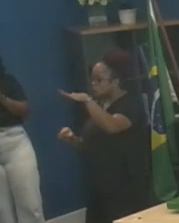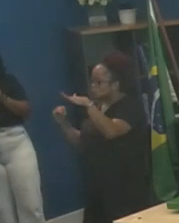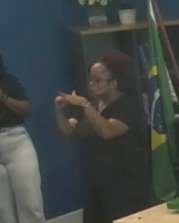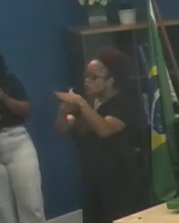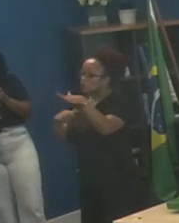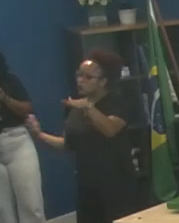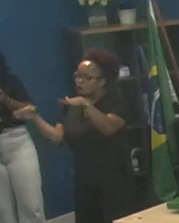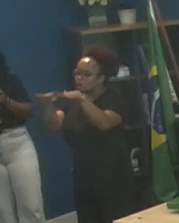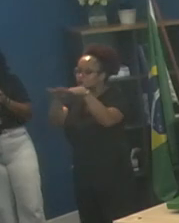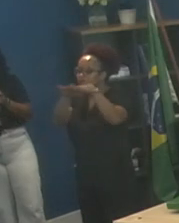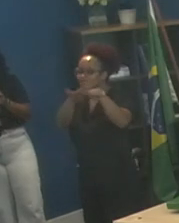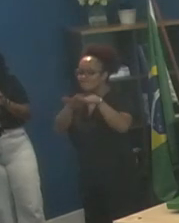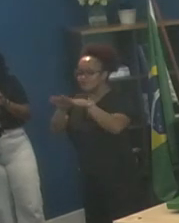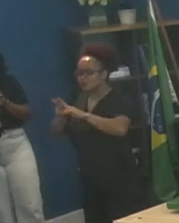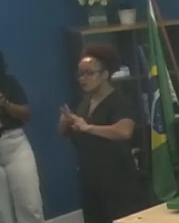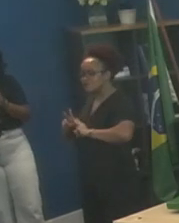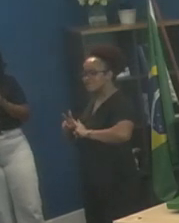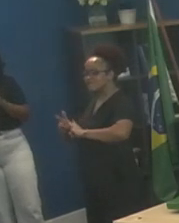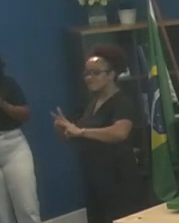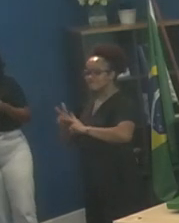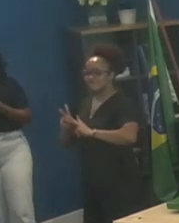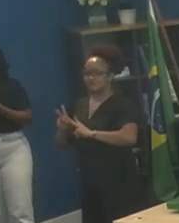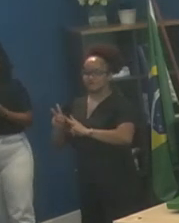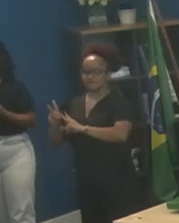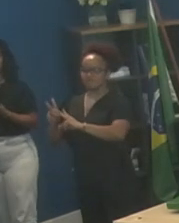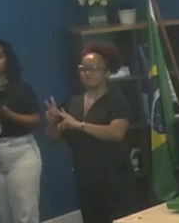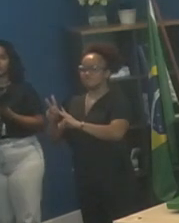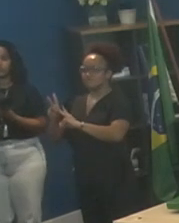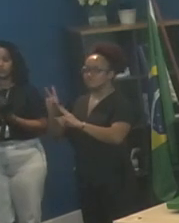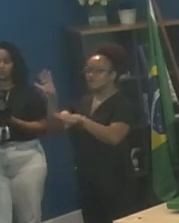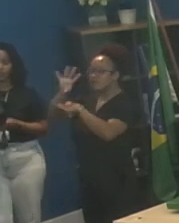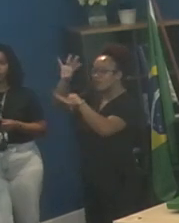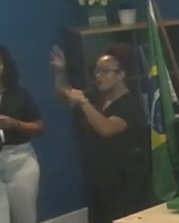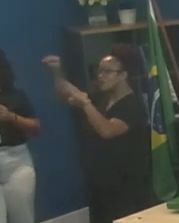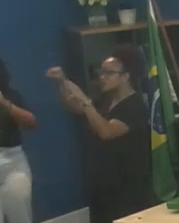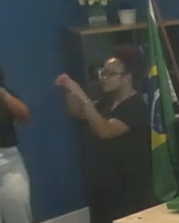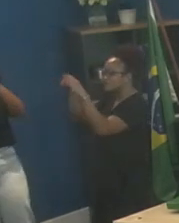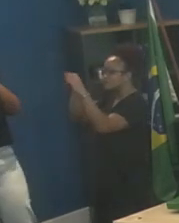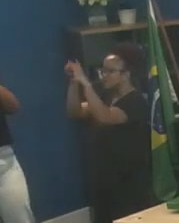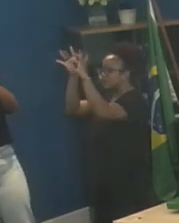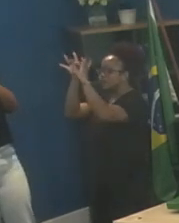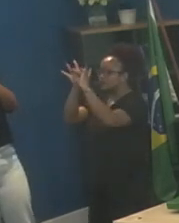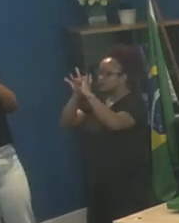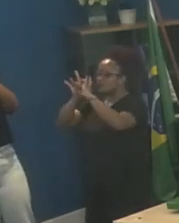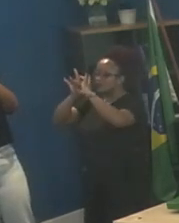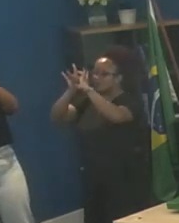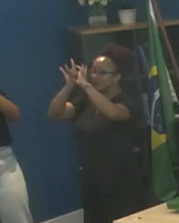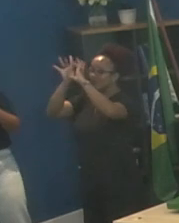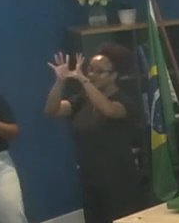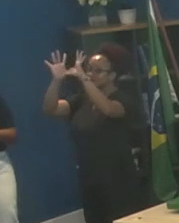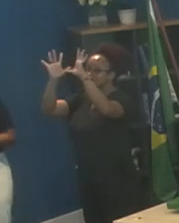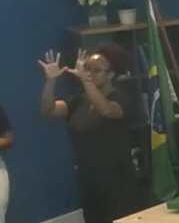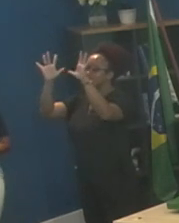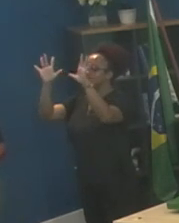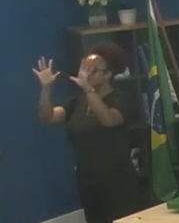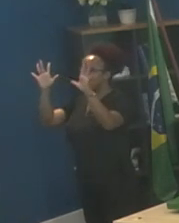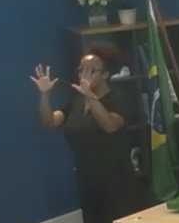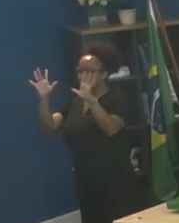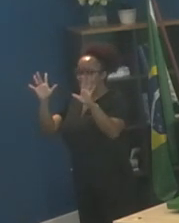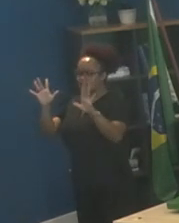conseguimos conquistar com um braço forte, em teu seio,